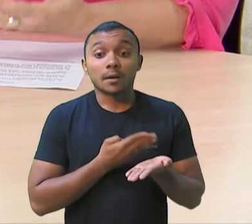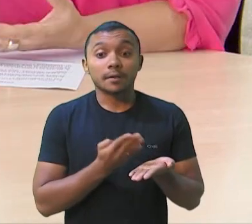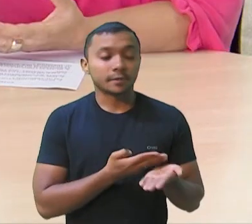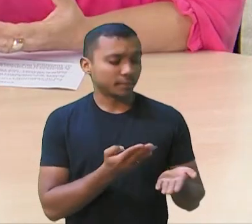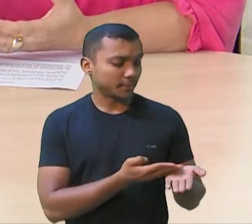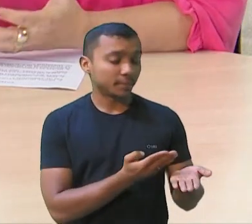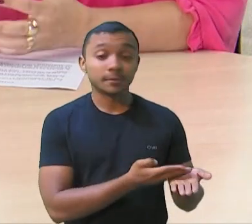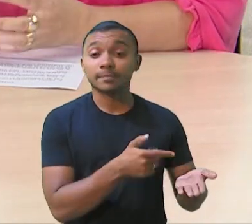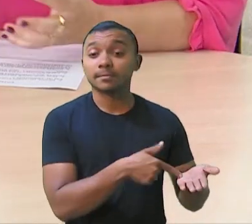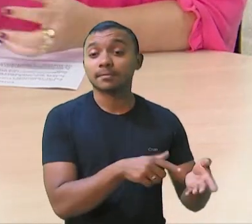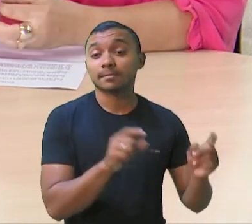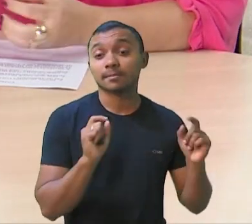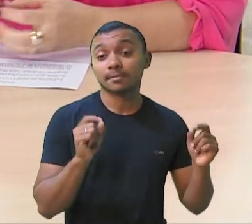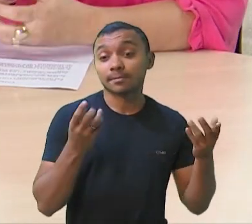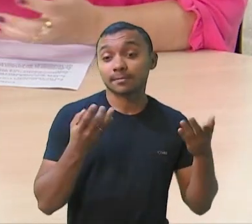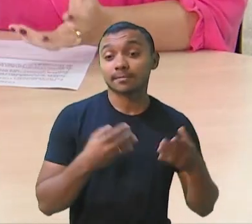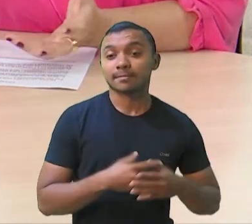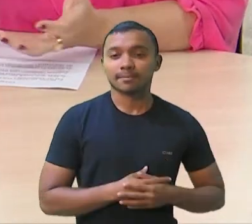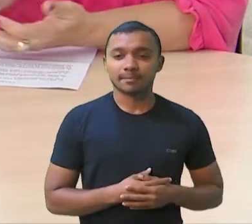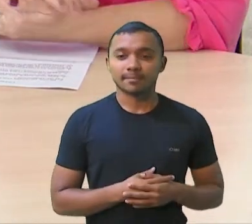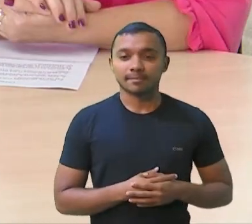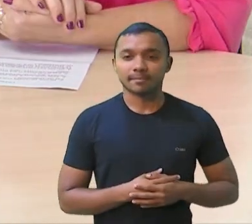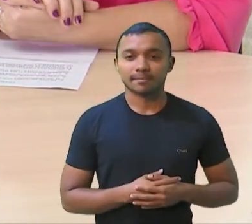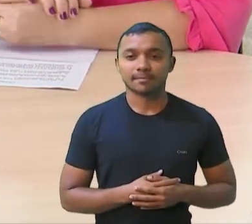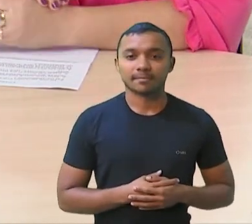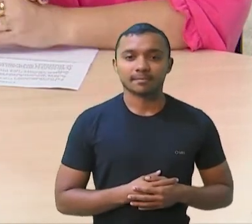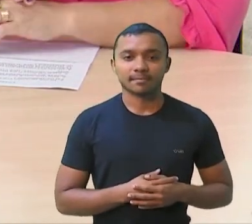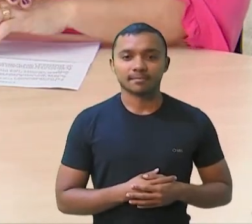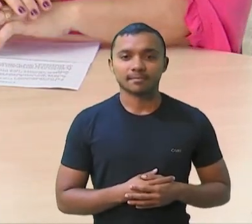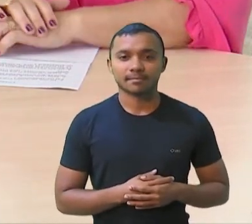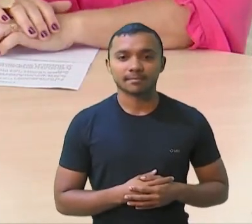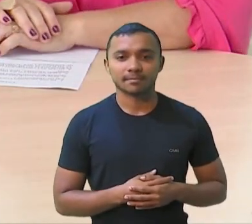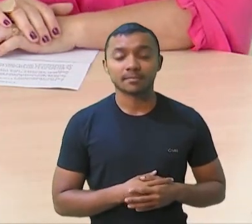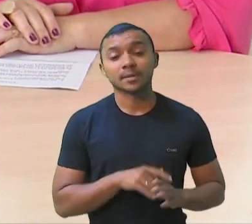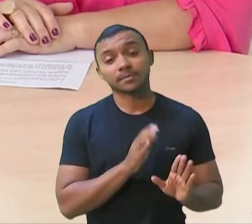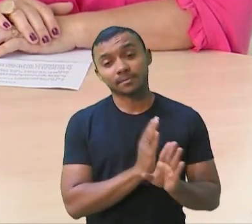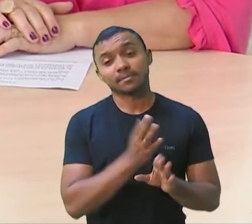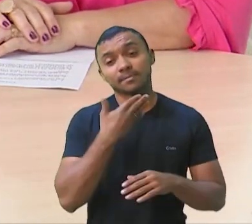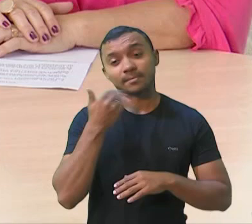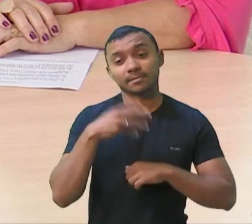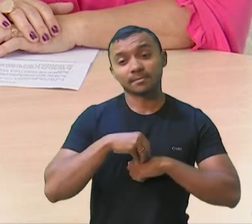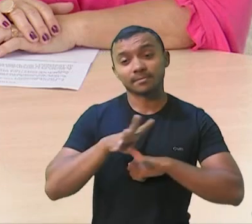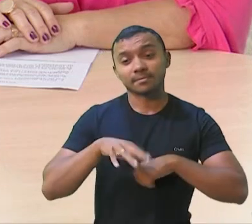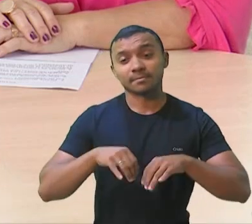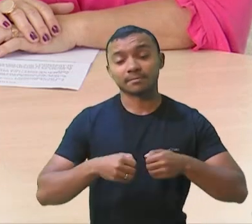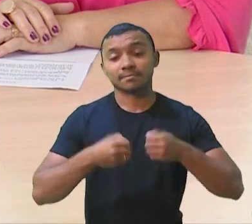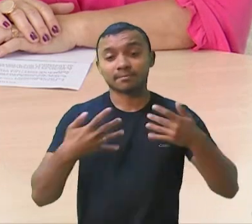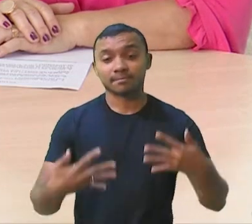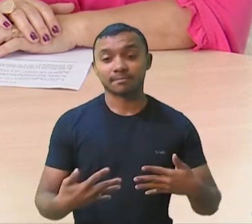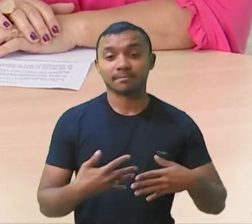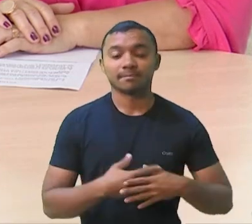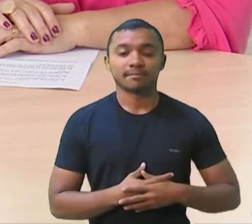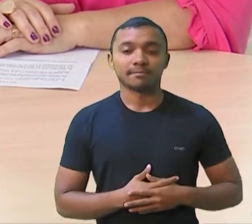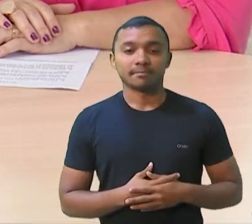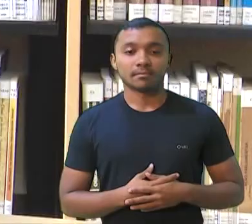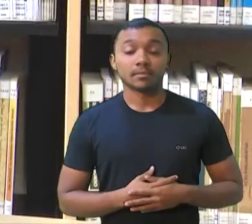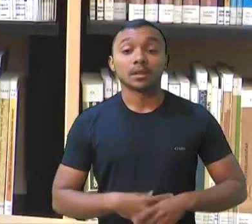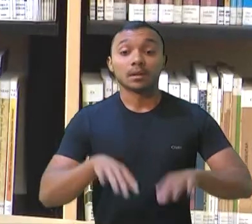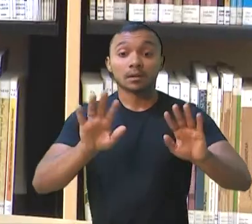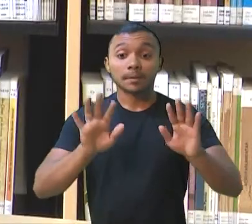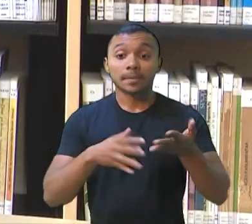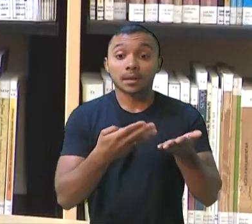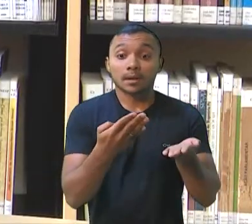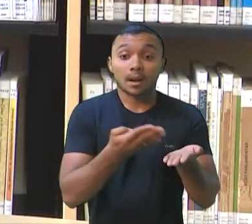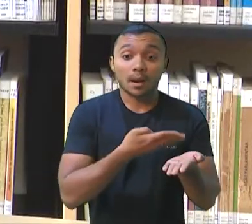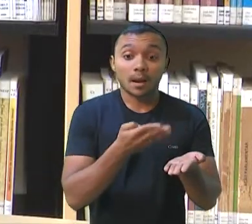colocou aí no livro, né? Dentro desse fato, né? Para explicar esse fato. Pronto. O livro